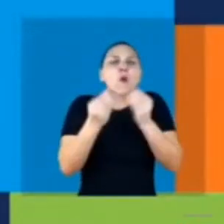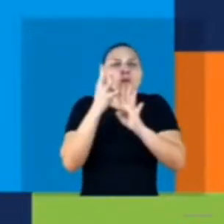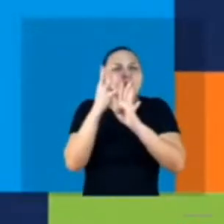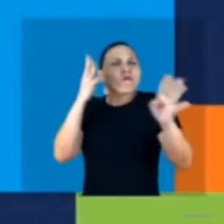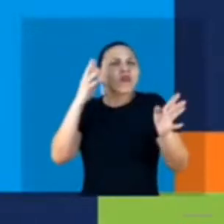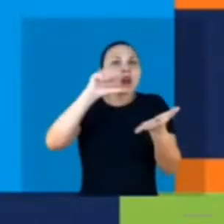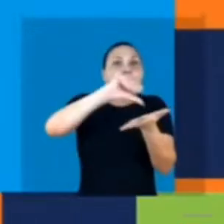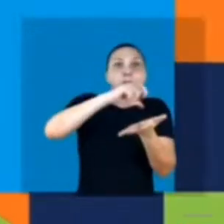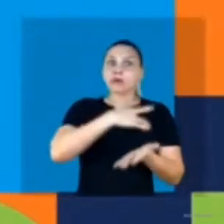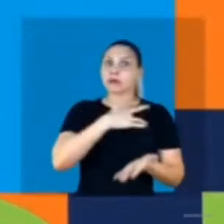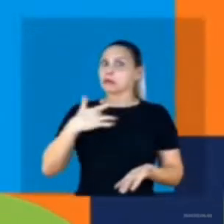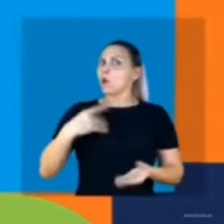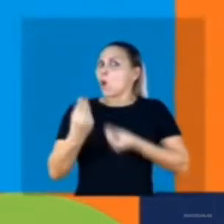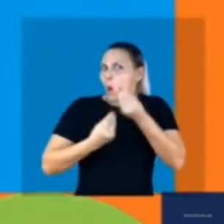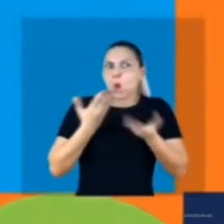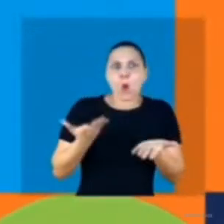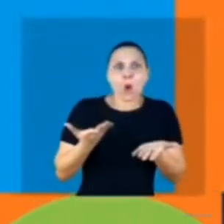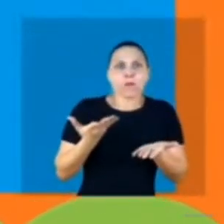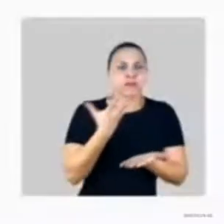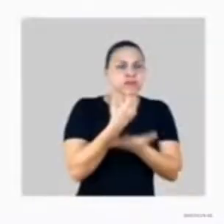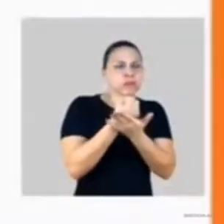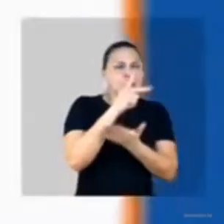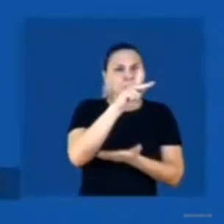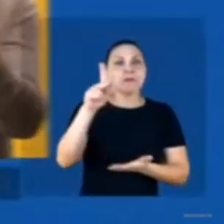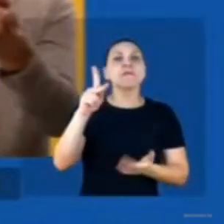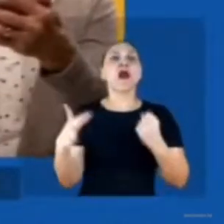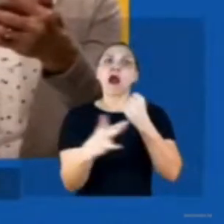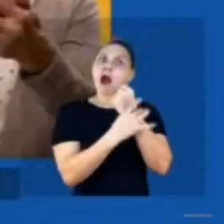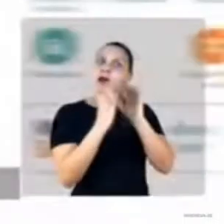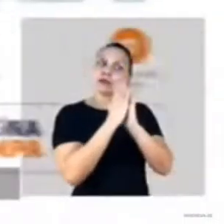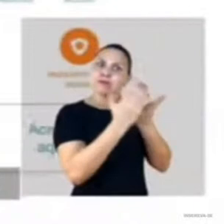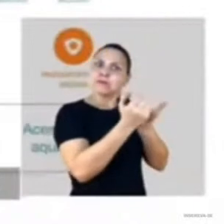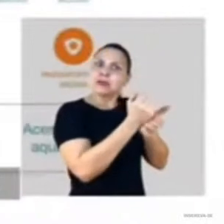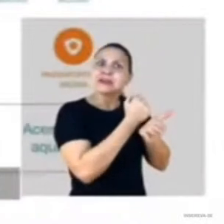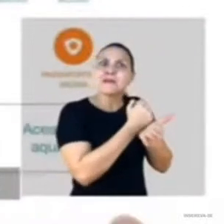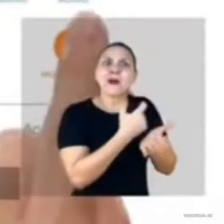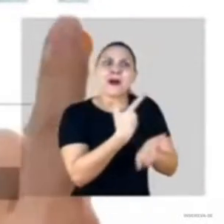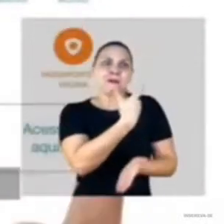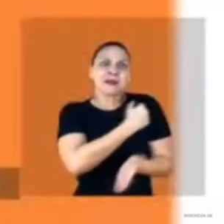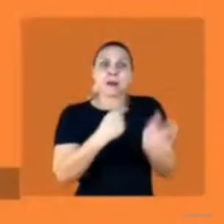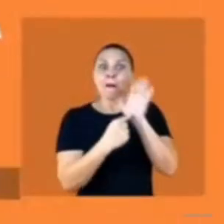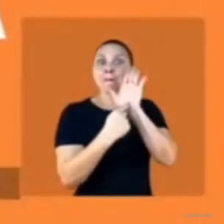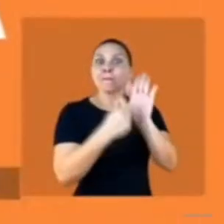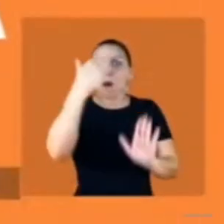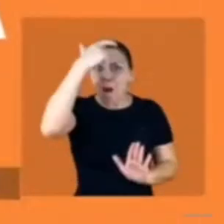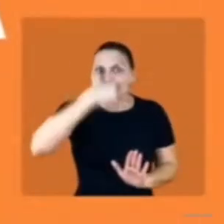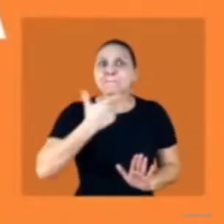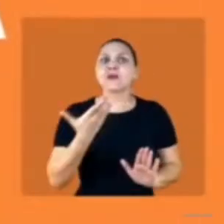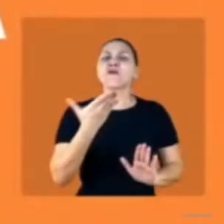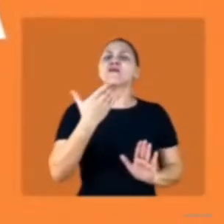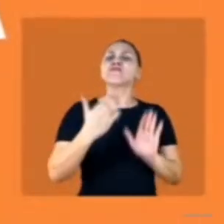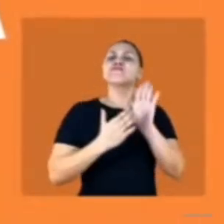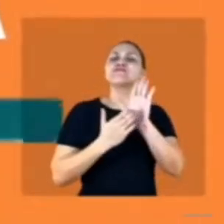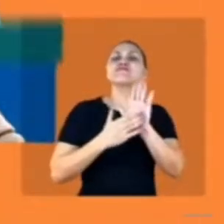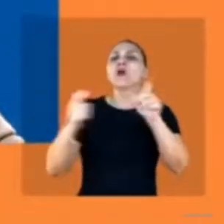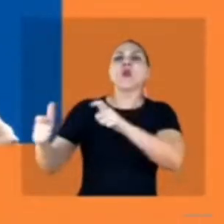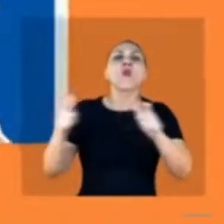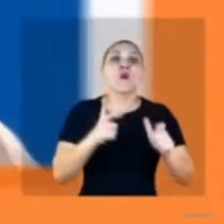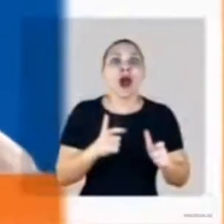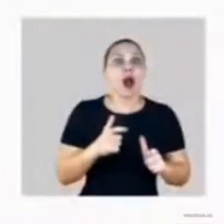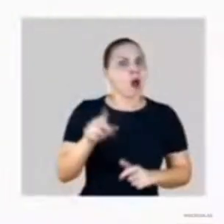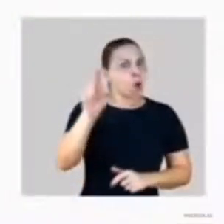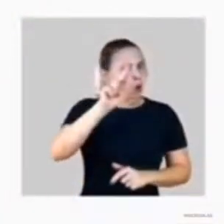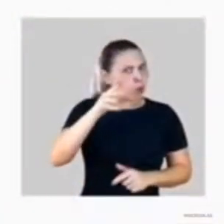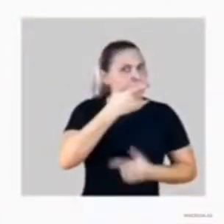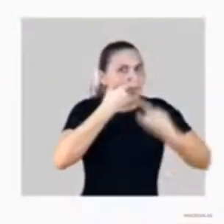também como está a fila no posto. Com o app, você também garante o seu passaporte da vacina. E não se esqueça,